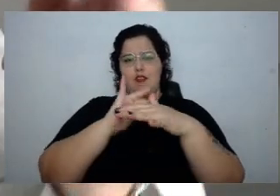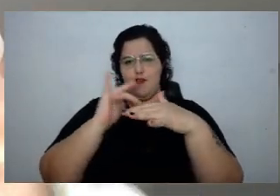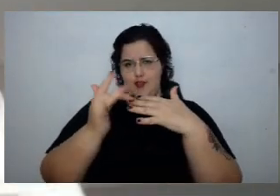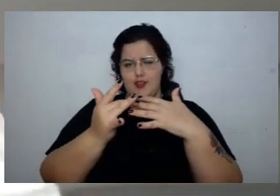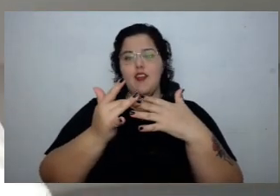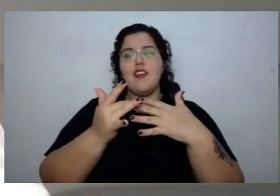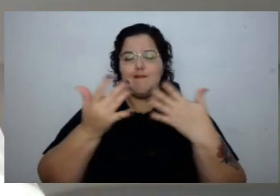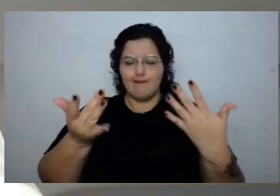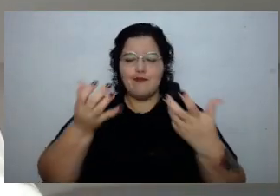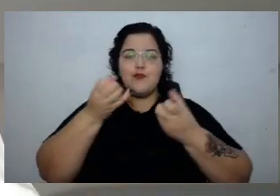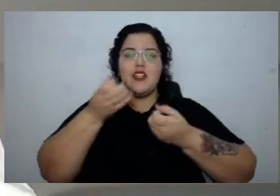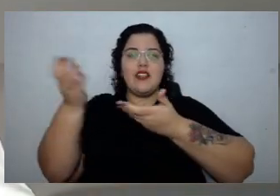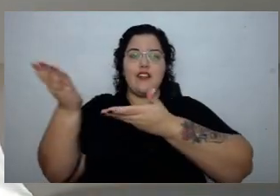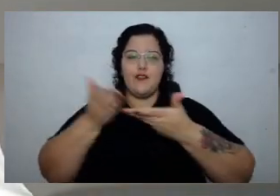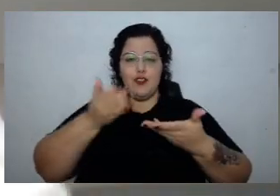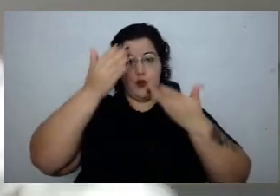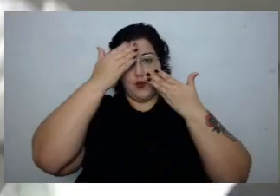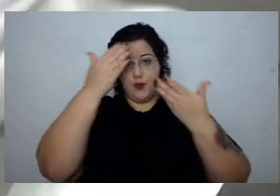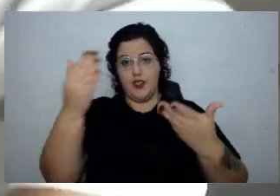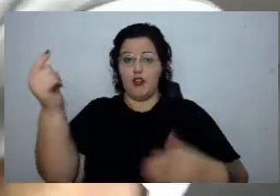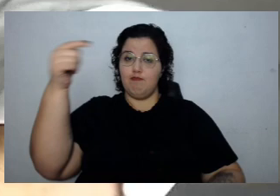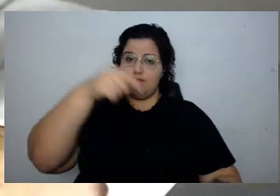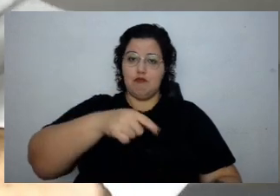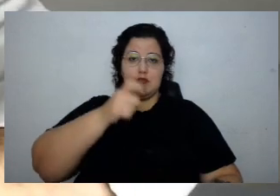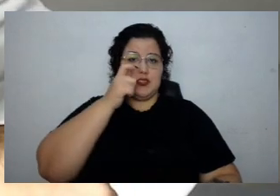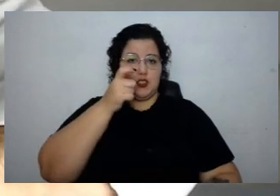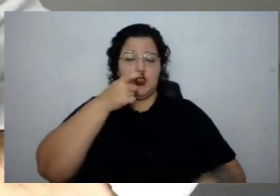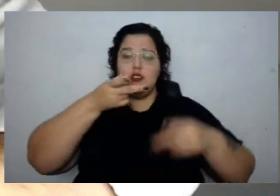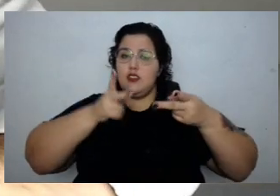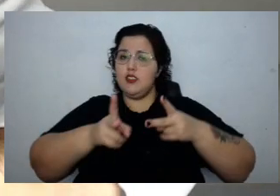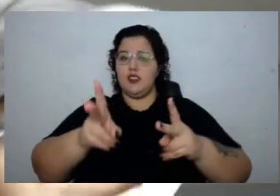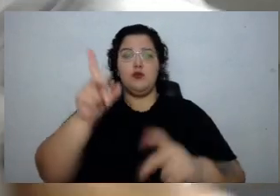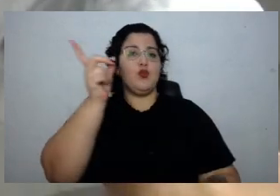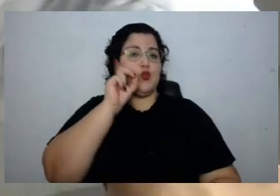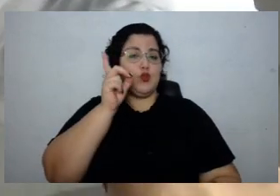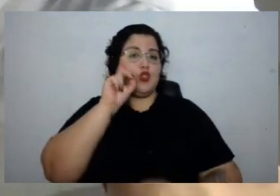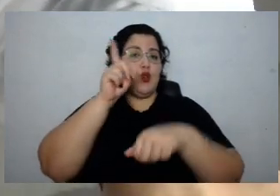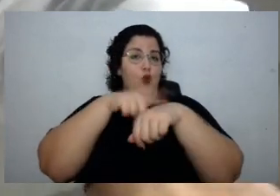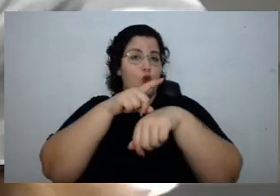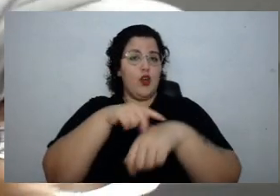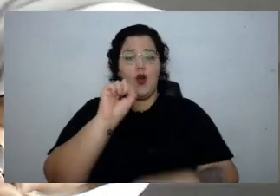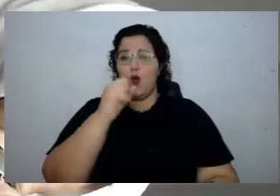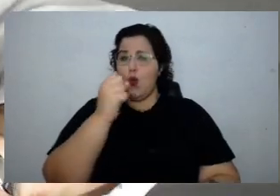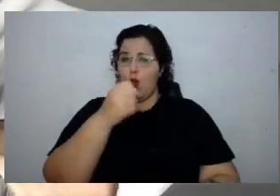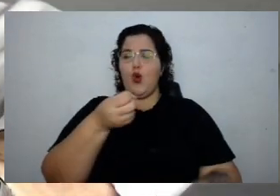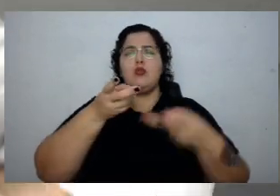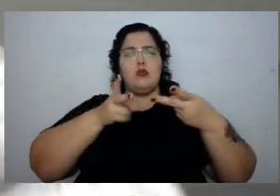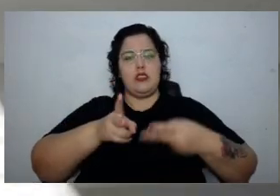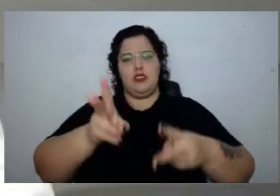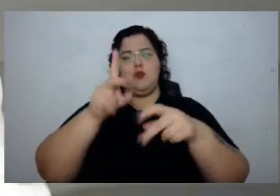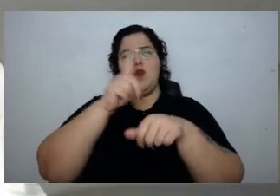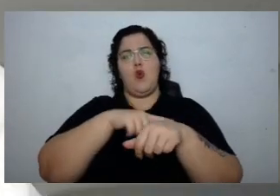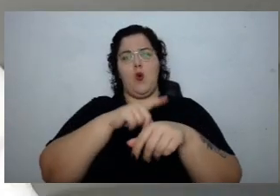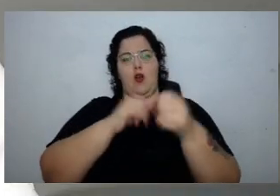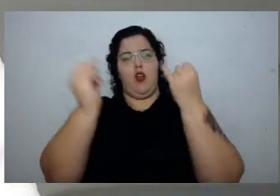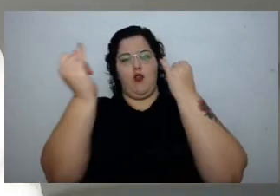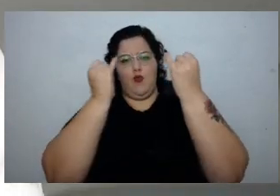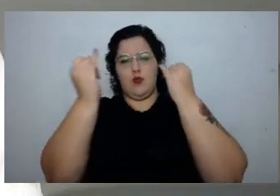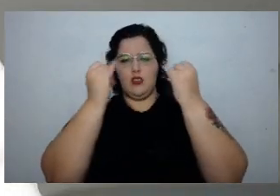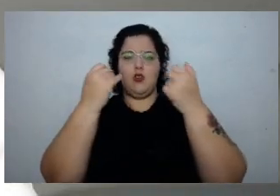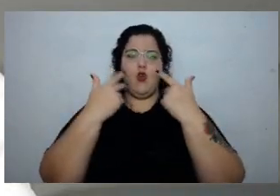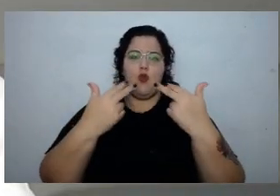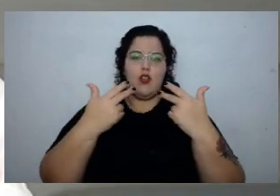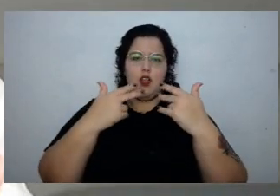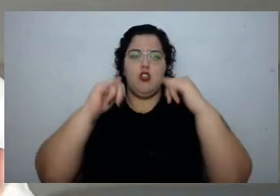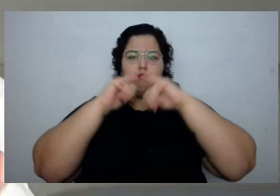sociais, sejam todos muito bem-vindos. Obrigado por estar conosco pontualmente, 8 horas da noite, sempre às 8 horas, a informação, a notícia